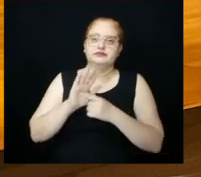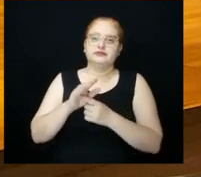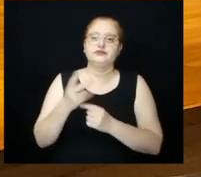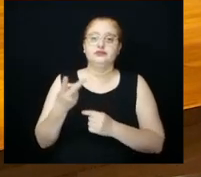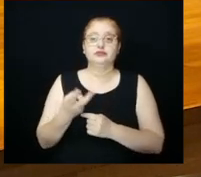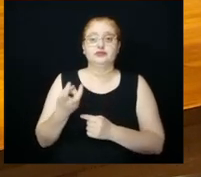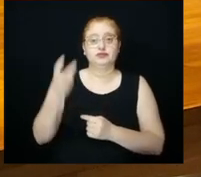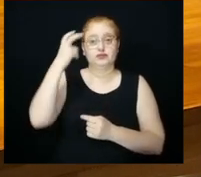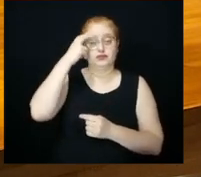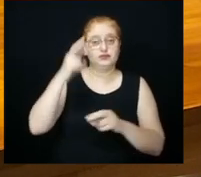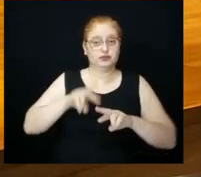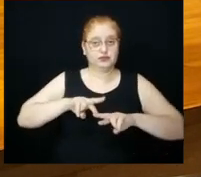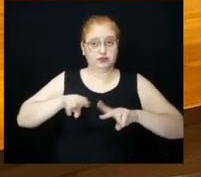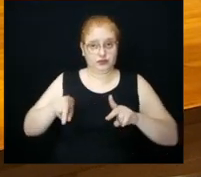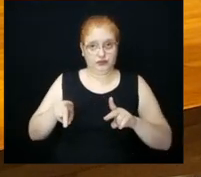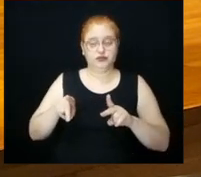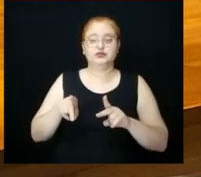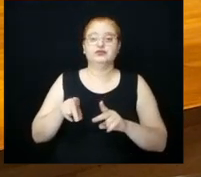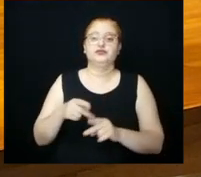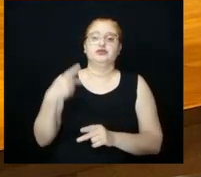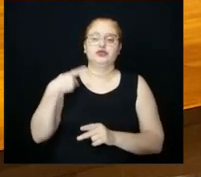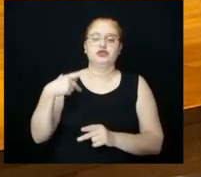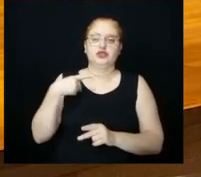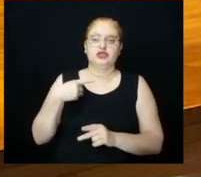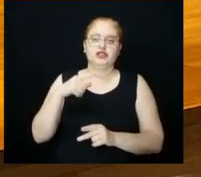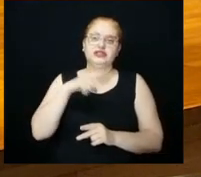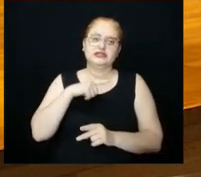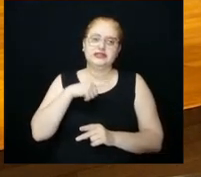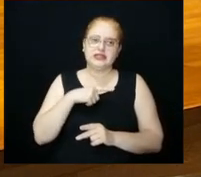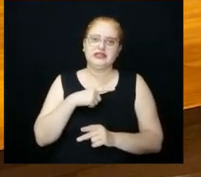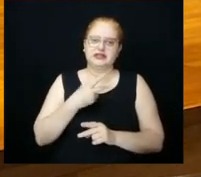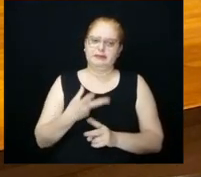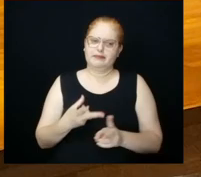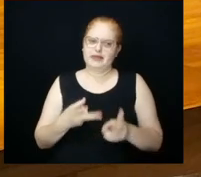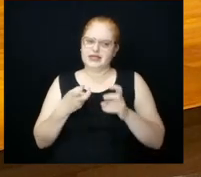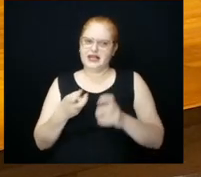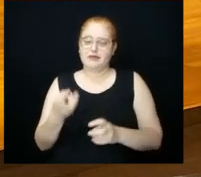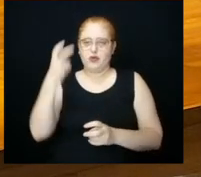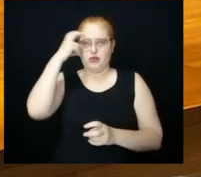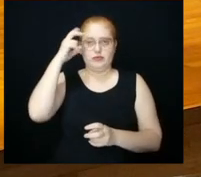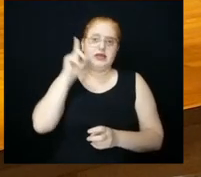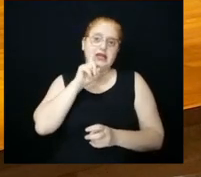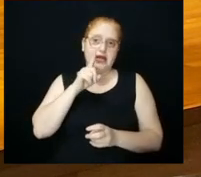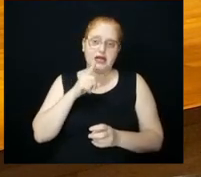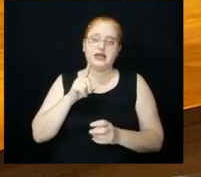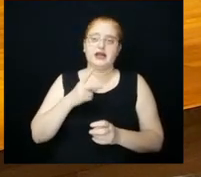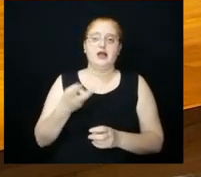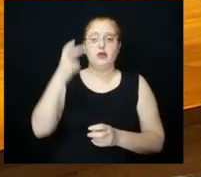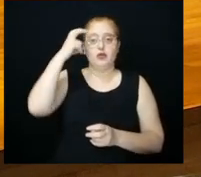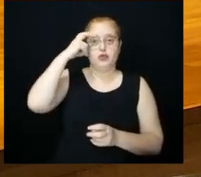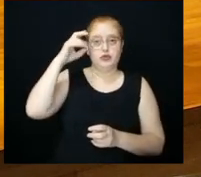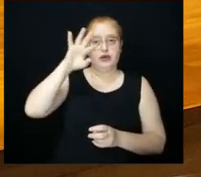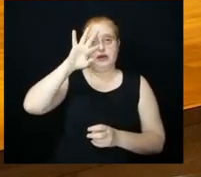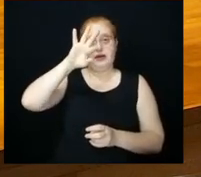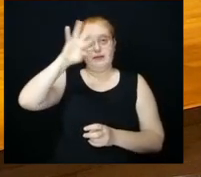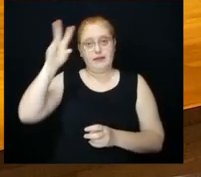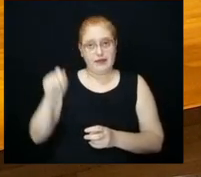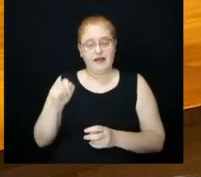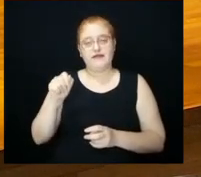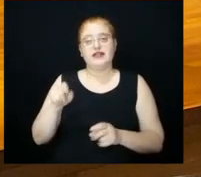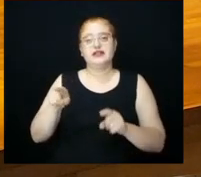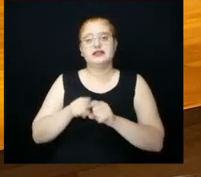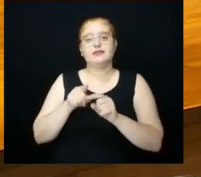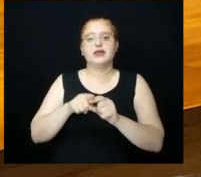duas culturas diferentes com as quais a Ifemelu se depara, a cultura americana, a cultura da Nigéria, e a visão de construção de